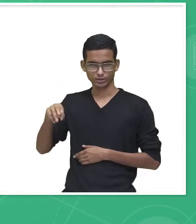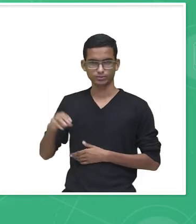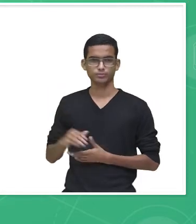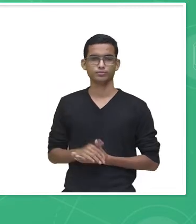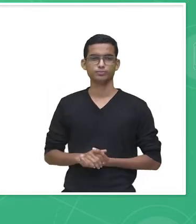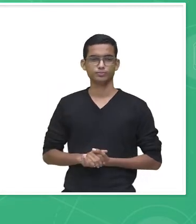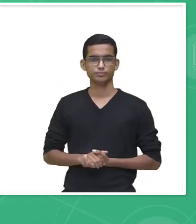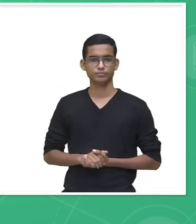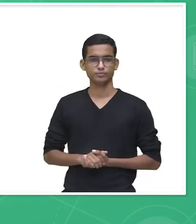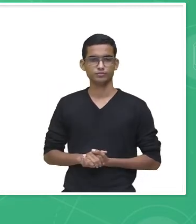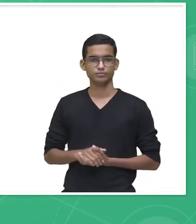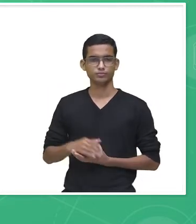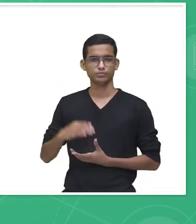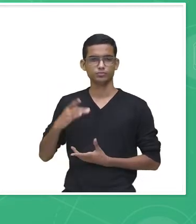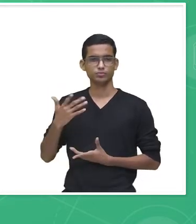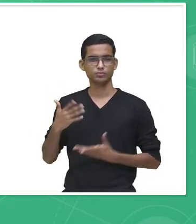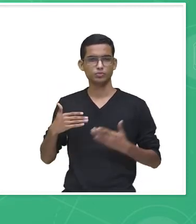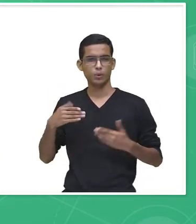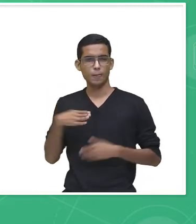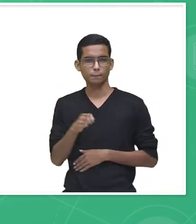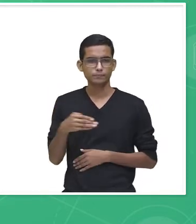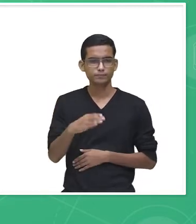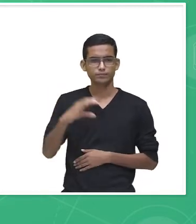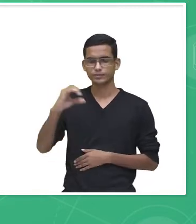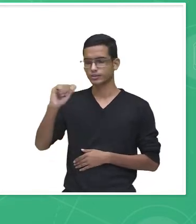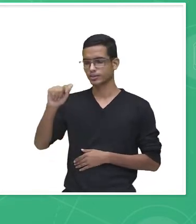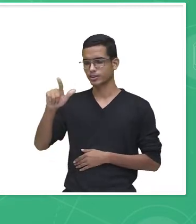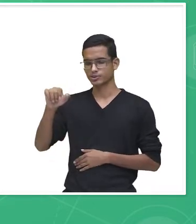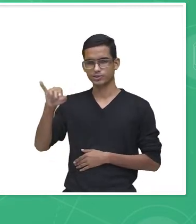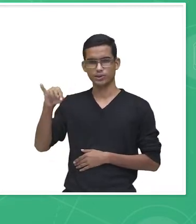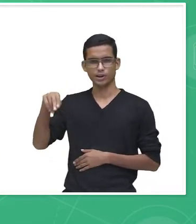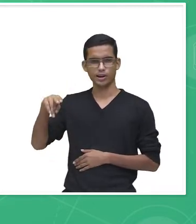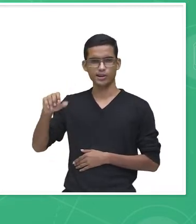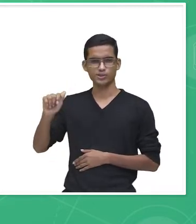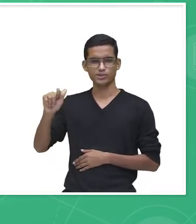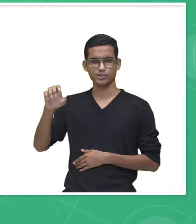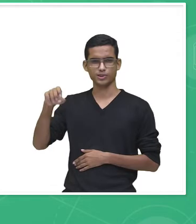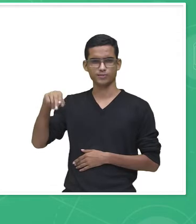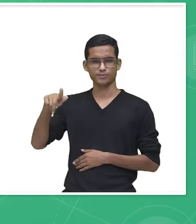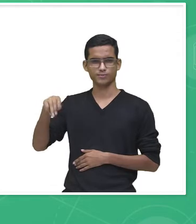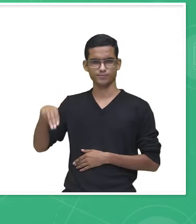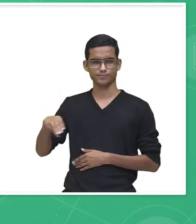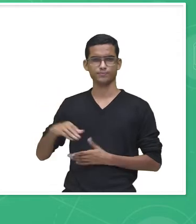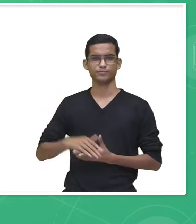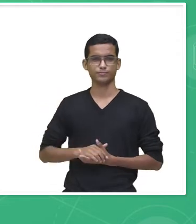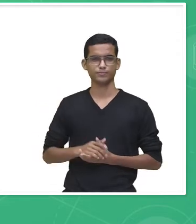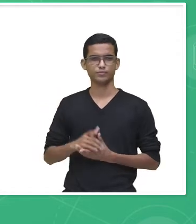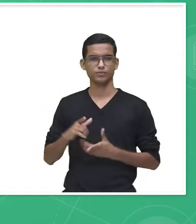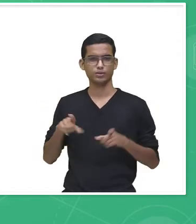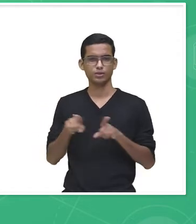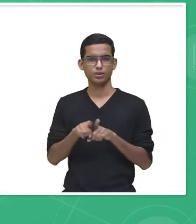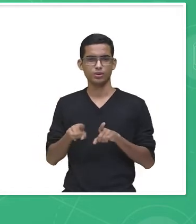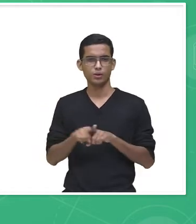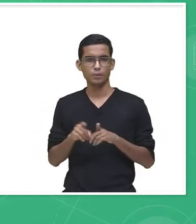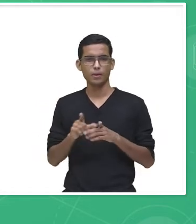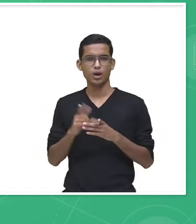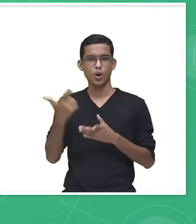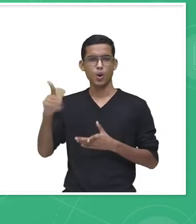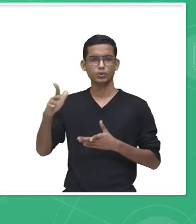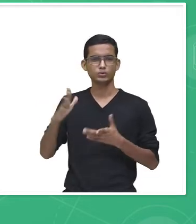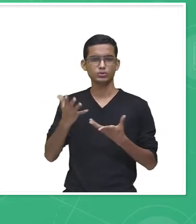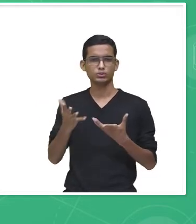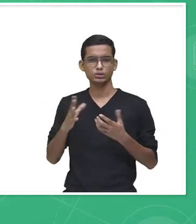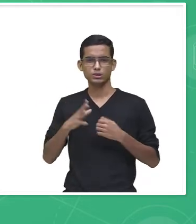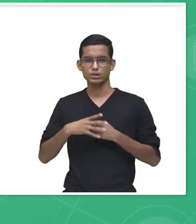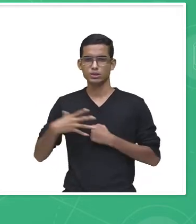ureia nos peixes cartilaginosos nos anfíbios quando estão adultos nos mamíferos é o nosso